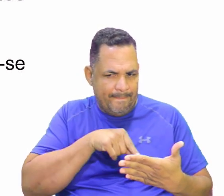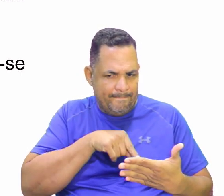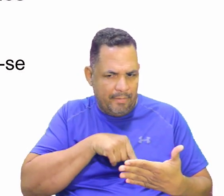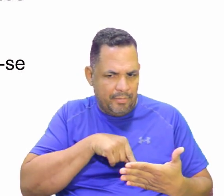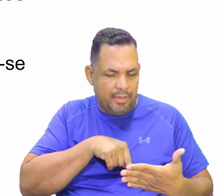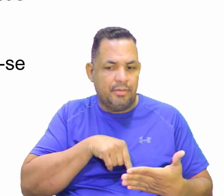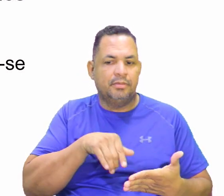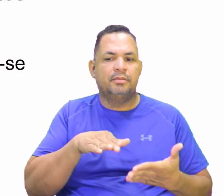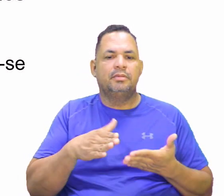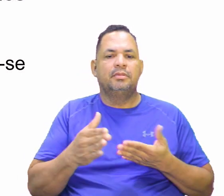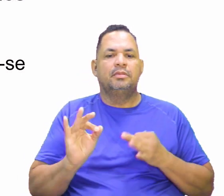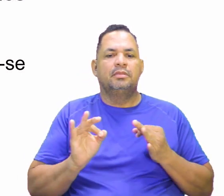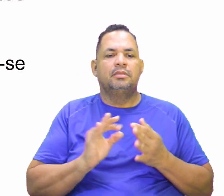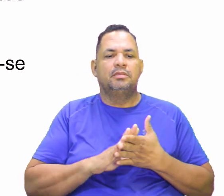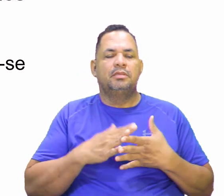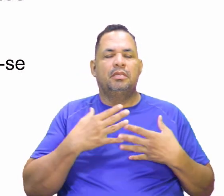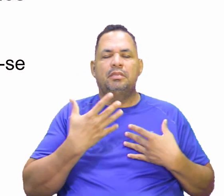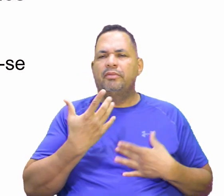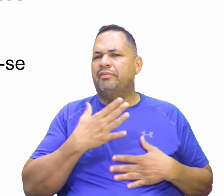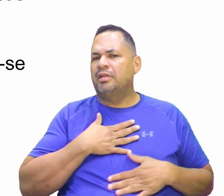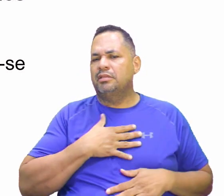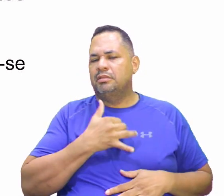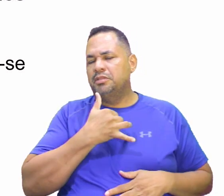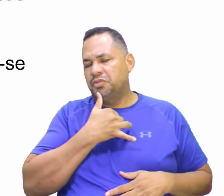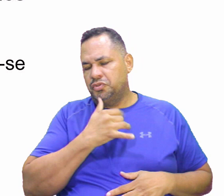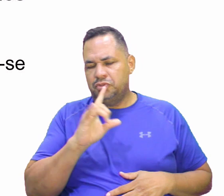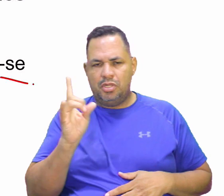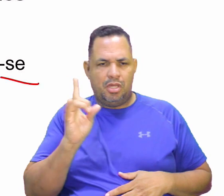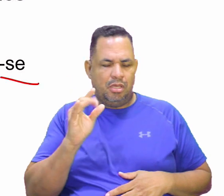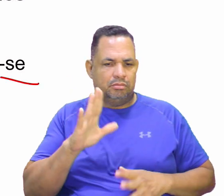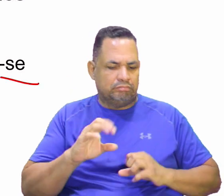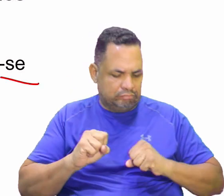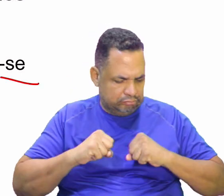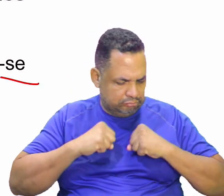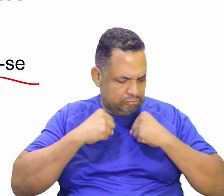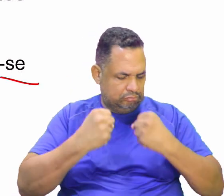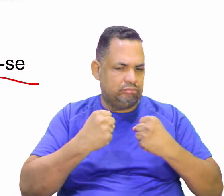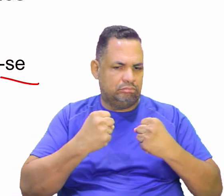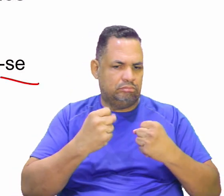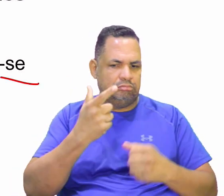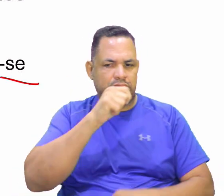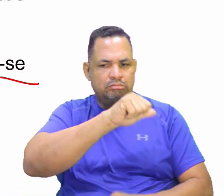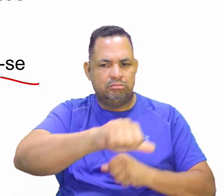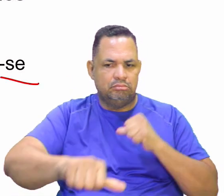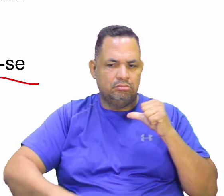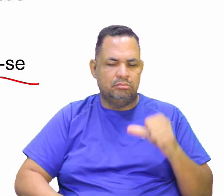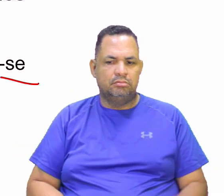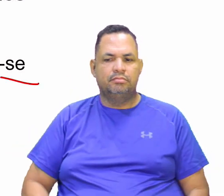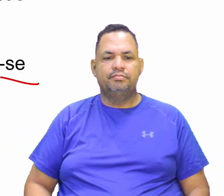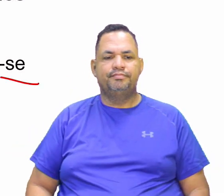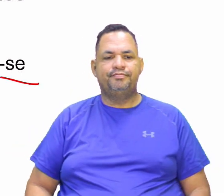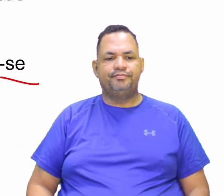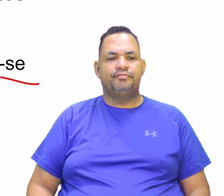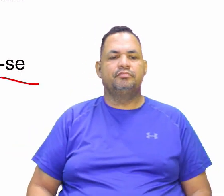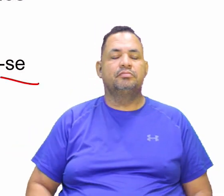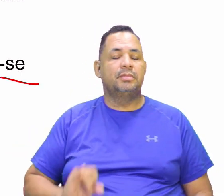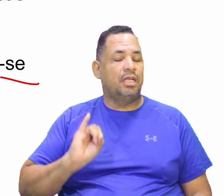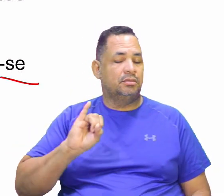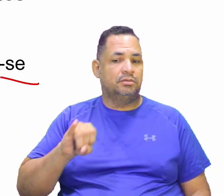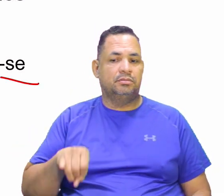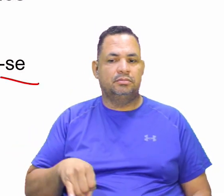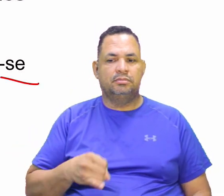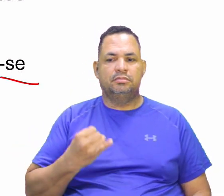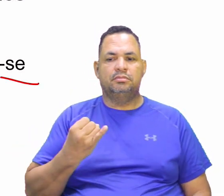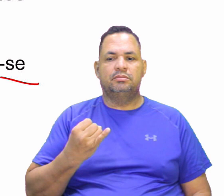né? Aí, não desanime perante o fracasso, supere-se, transformando-o, e não se aproveite